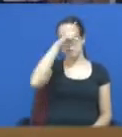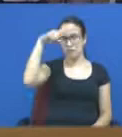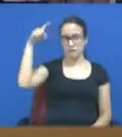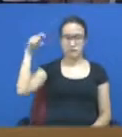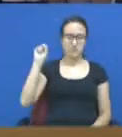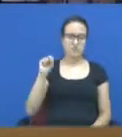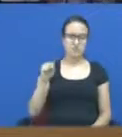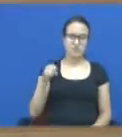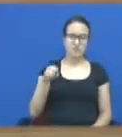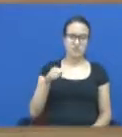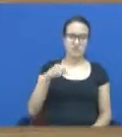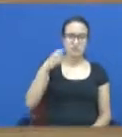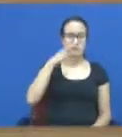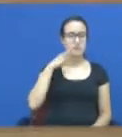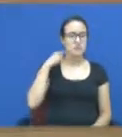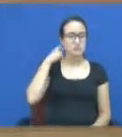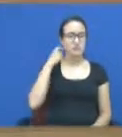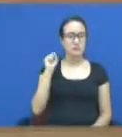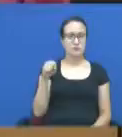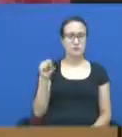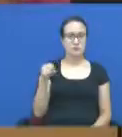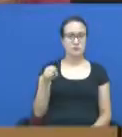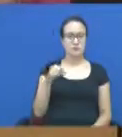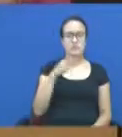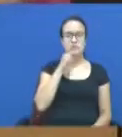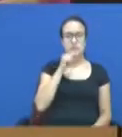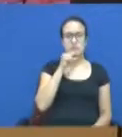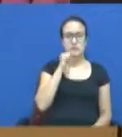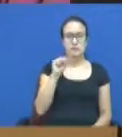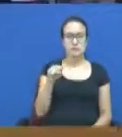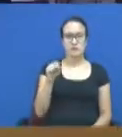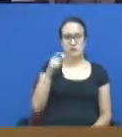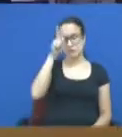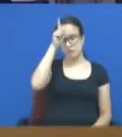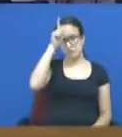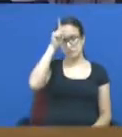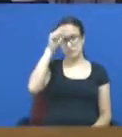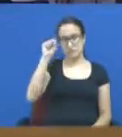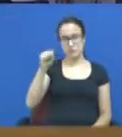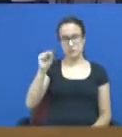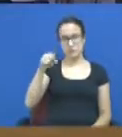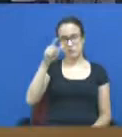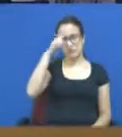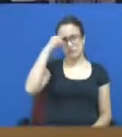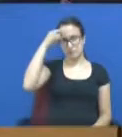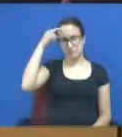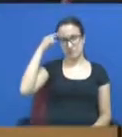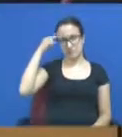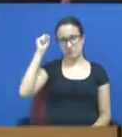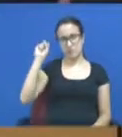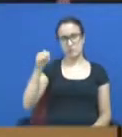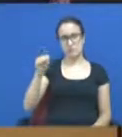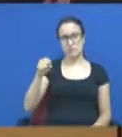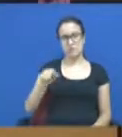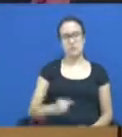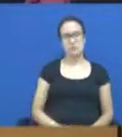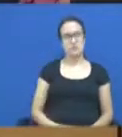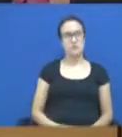Mayra. Sim. Newton Santos, sim. Doutor Raul. Sim, excelência. Sidney Pascotto. Sim. Eu, Wilson Cerqueira. Sim.